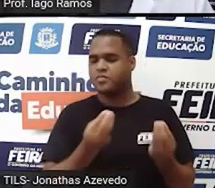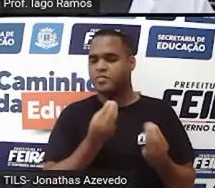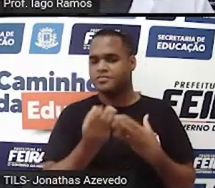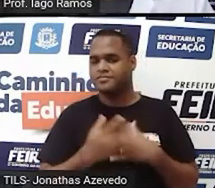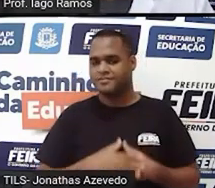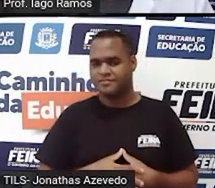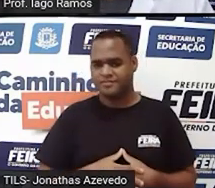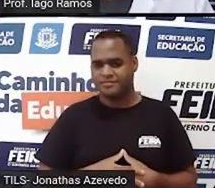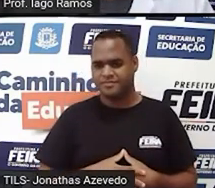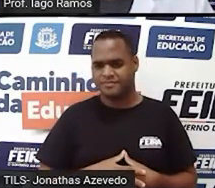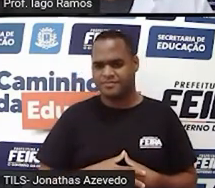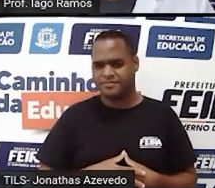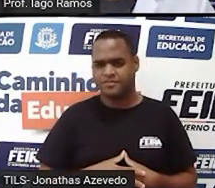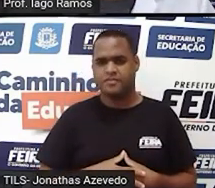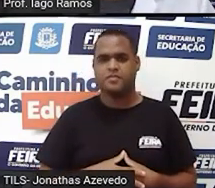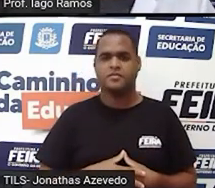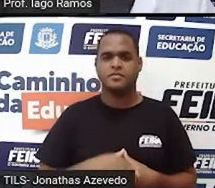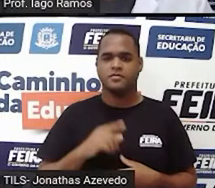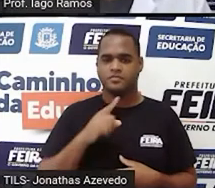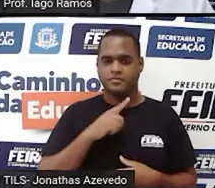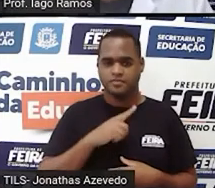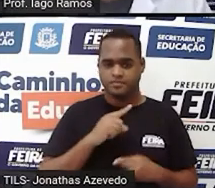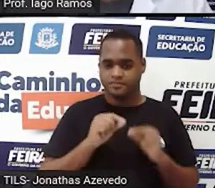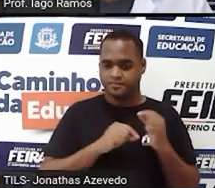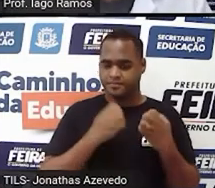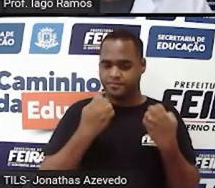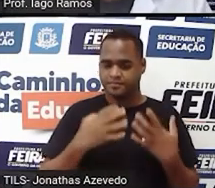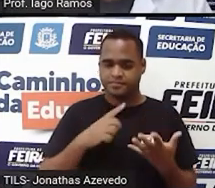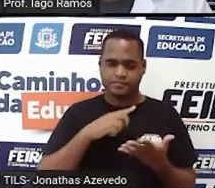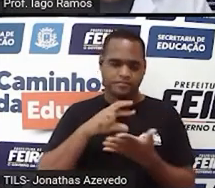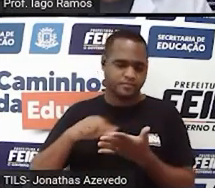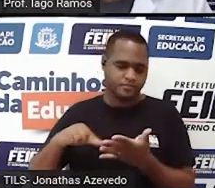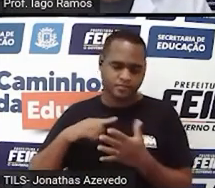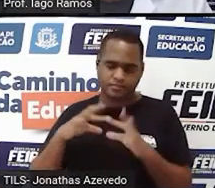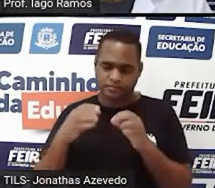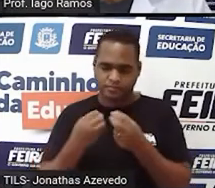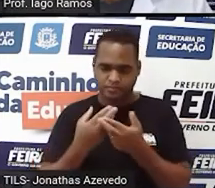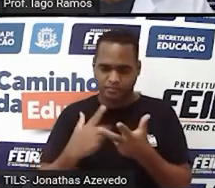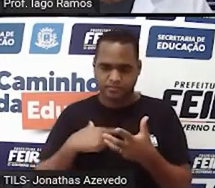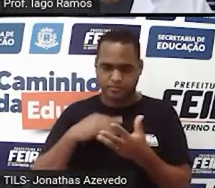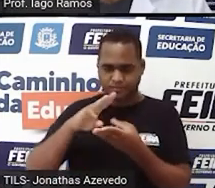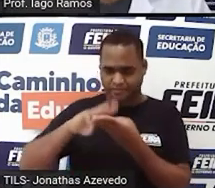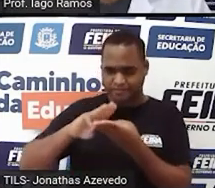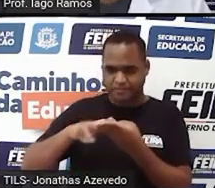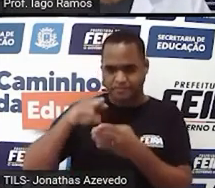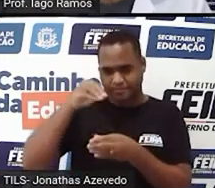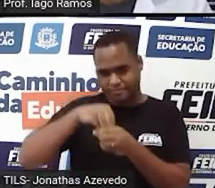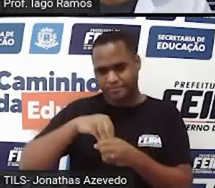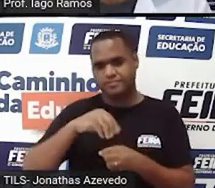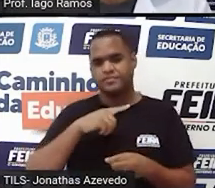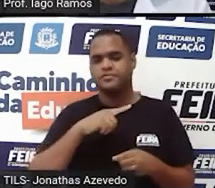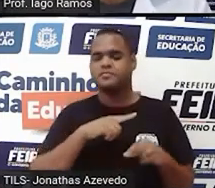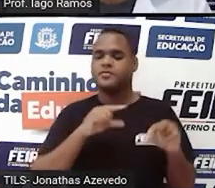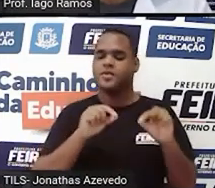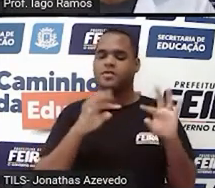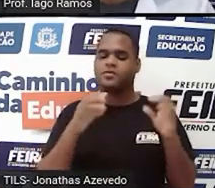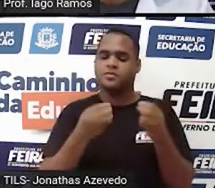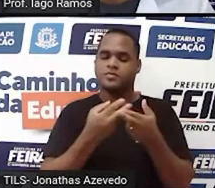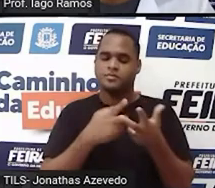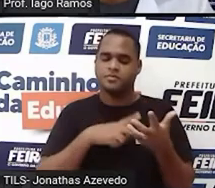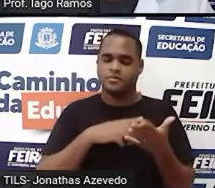bom surgiu como maior parte das coisas em matemática né a maior parte das coisas em